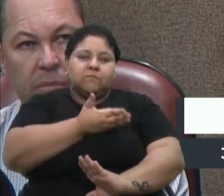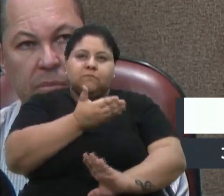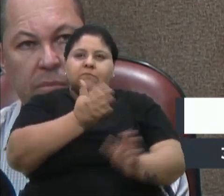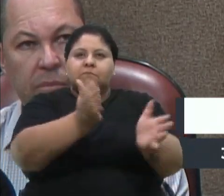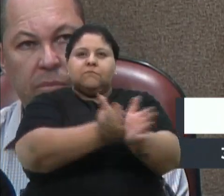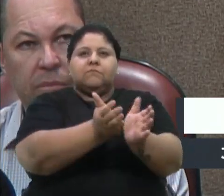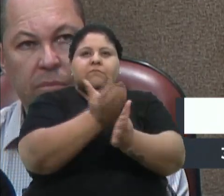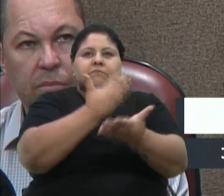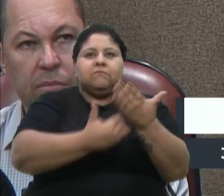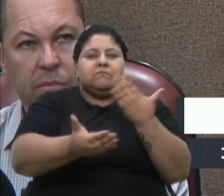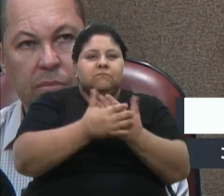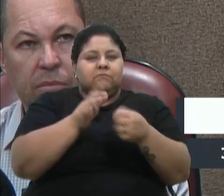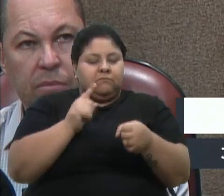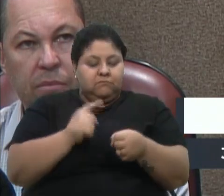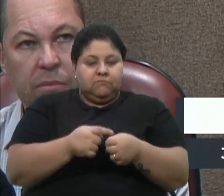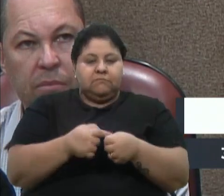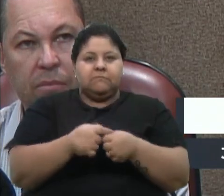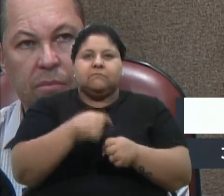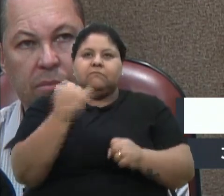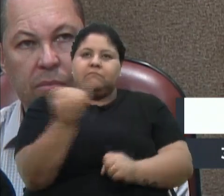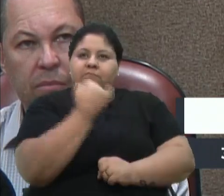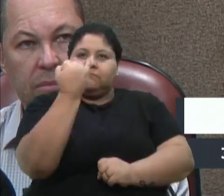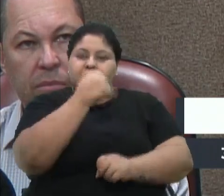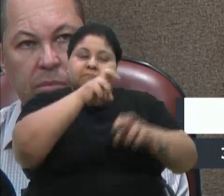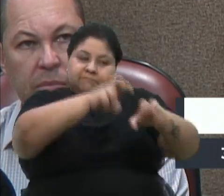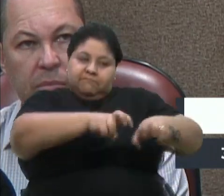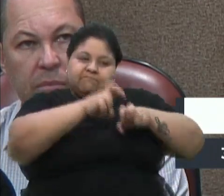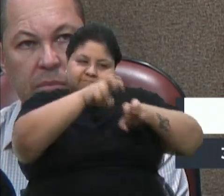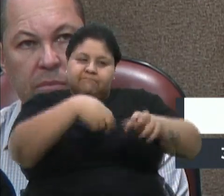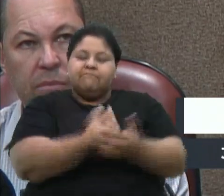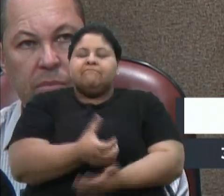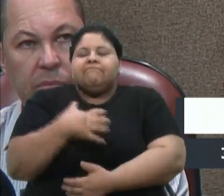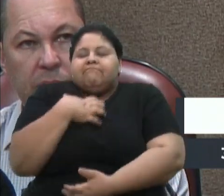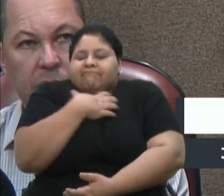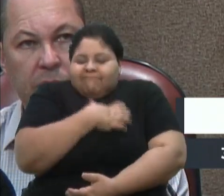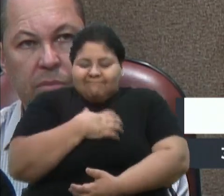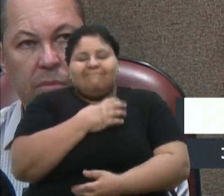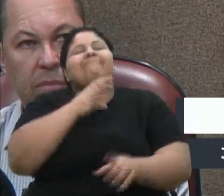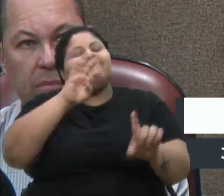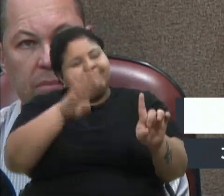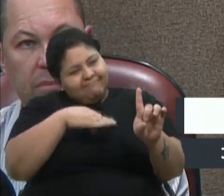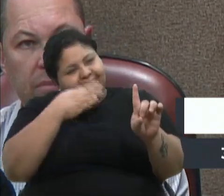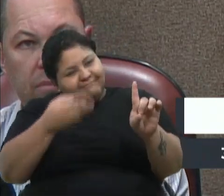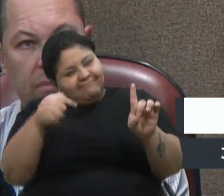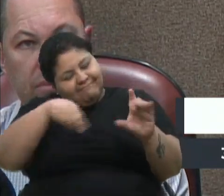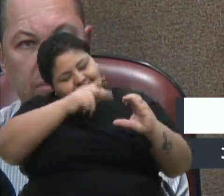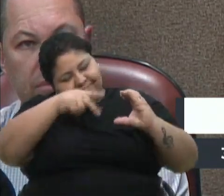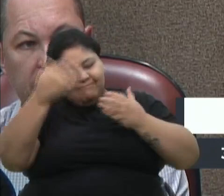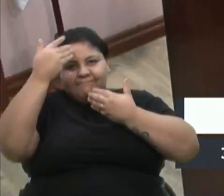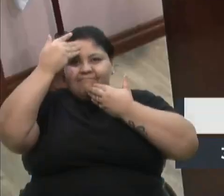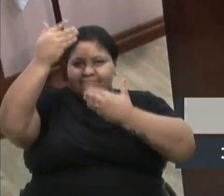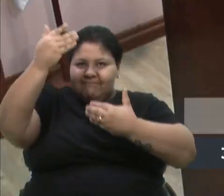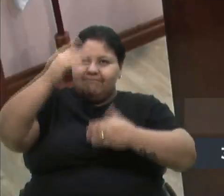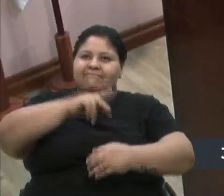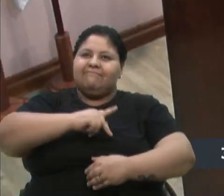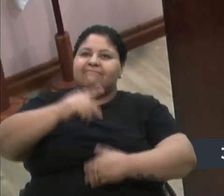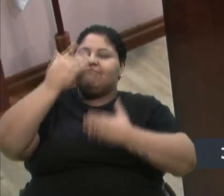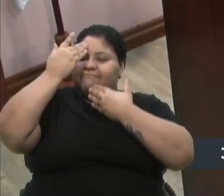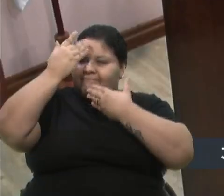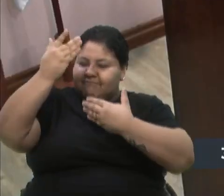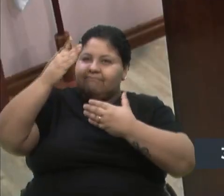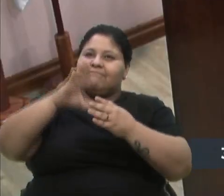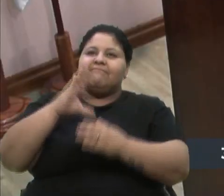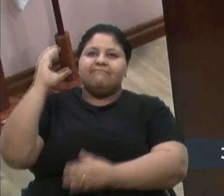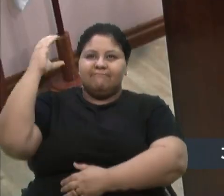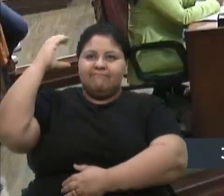para toda a nossa cidade a importância do agricultor. Sintam-se homenageadas por essa casa. Obrigado, senhor presidente. Obrigado, vereador